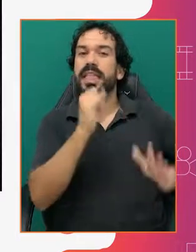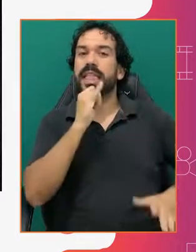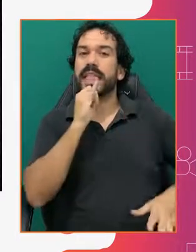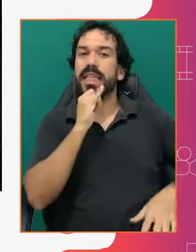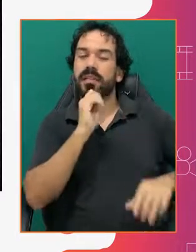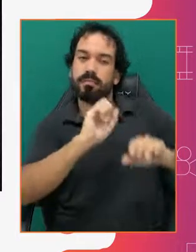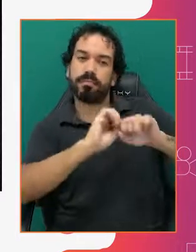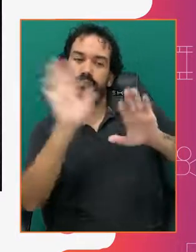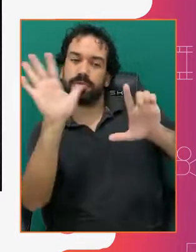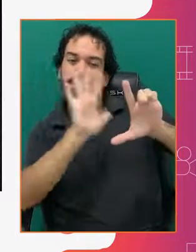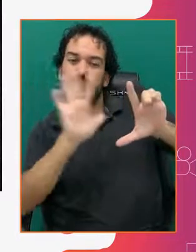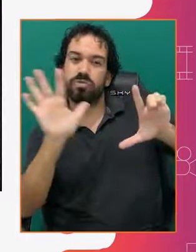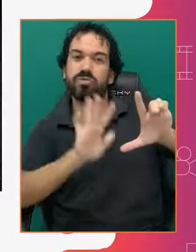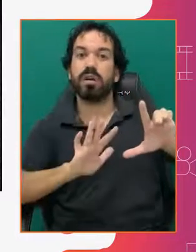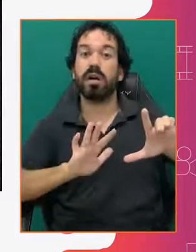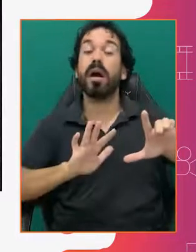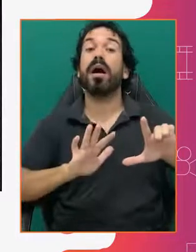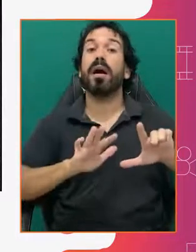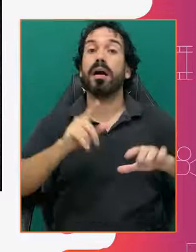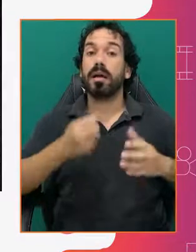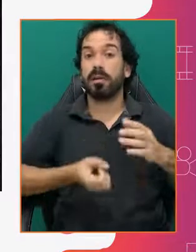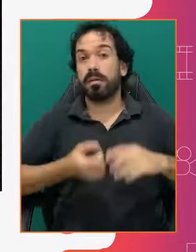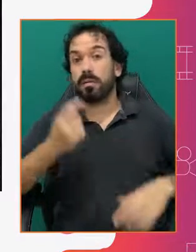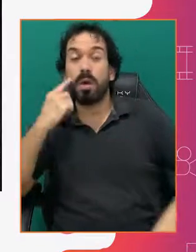película, criando uma experiência